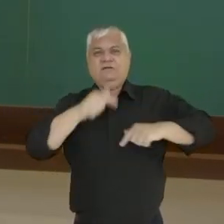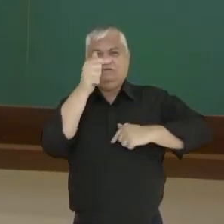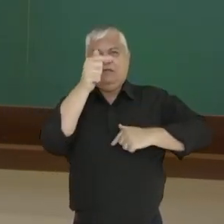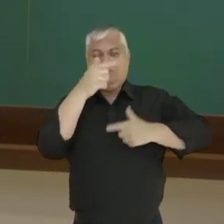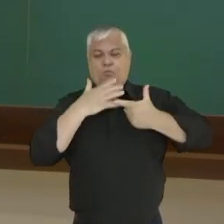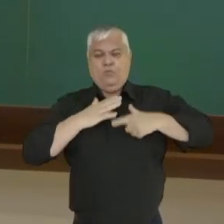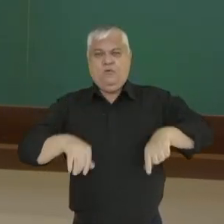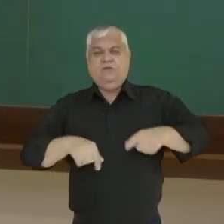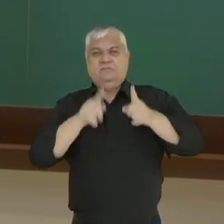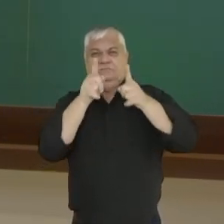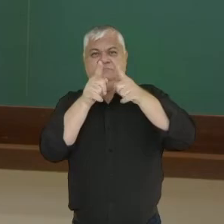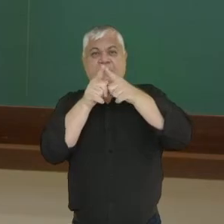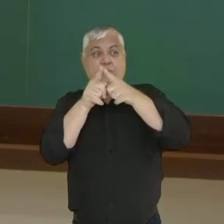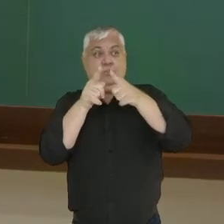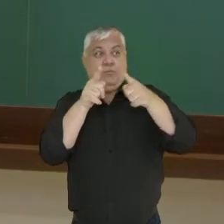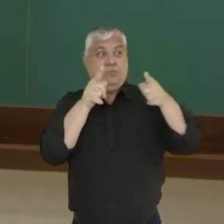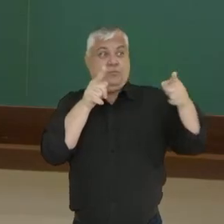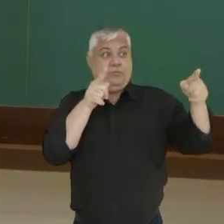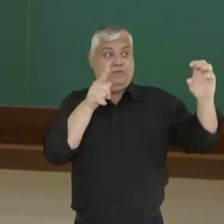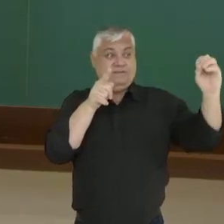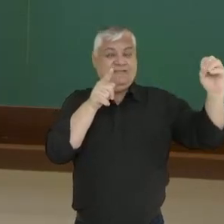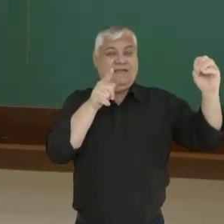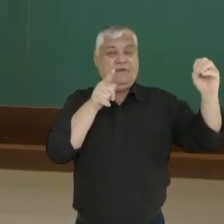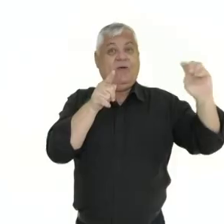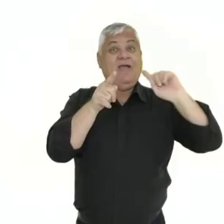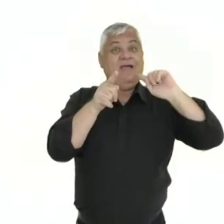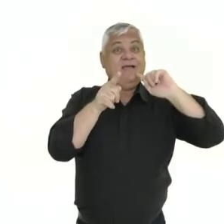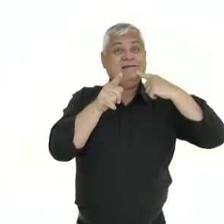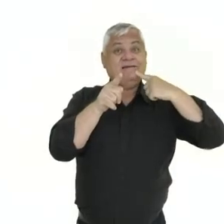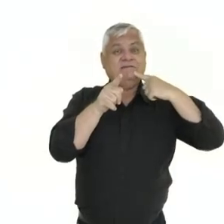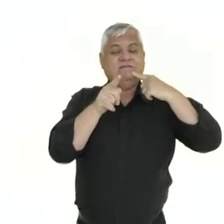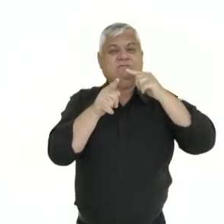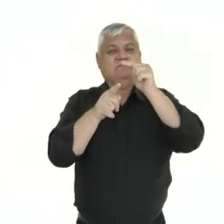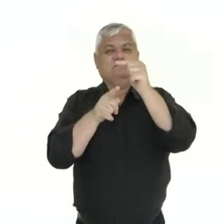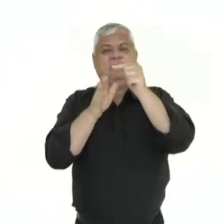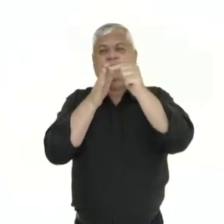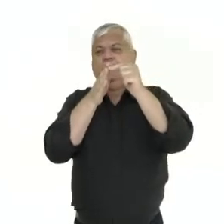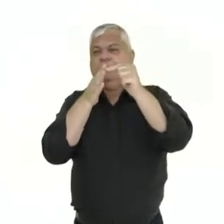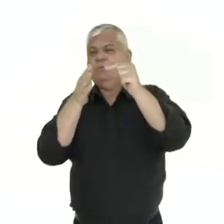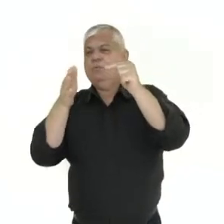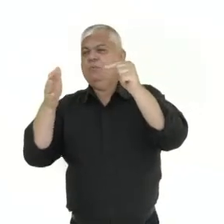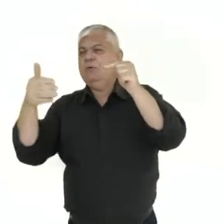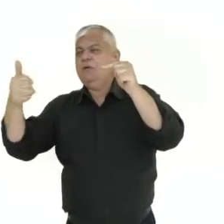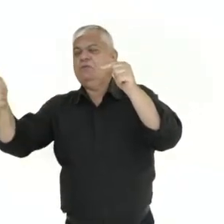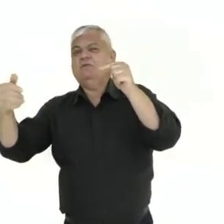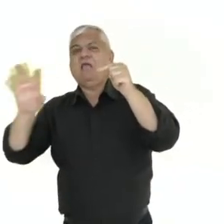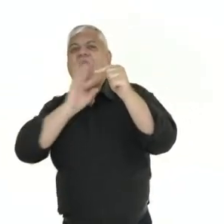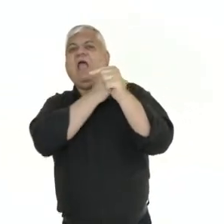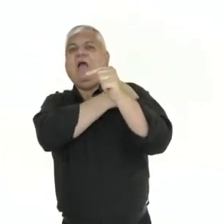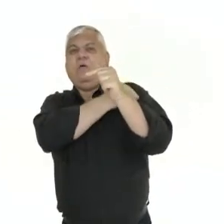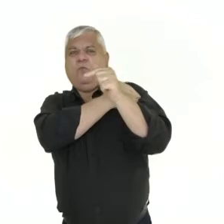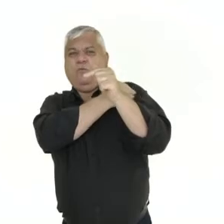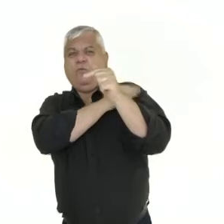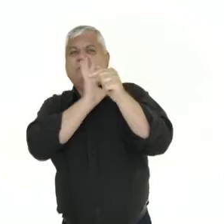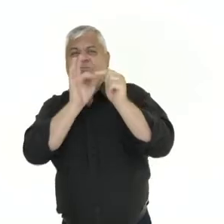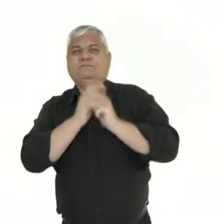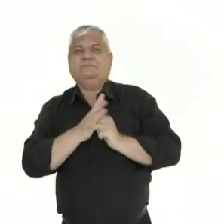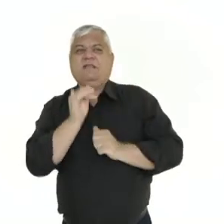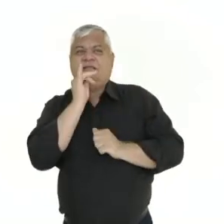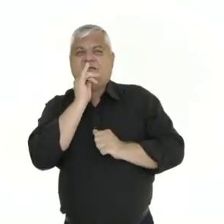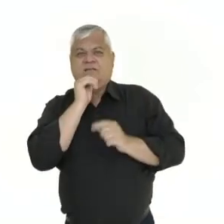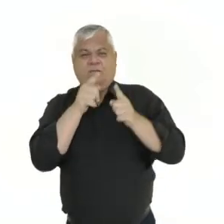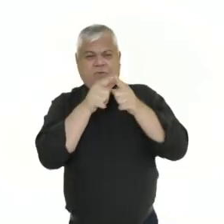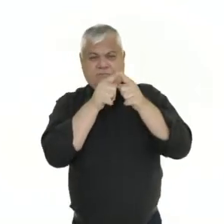próximo do 0, mais ácida. Quanto mais próximo do 14, mais alcalina. Mostra alguns exemplos de